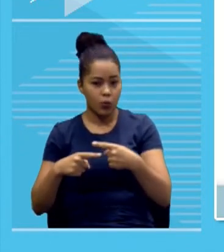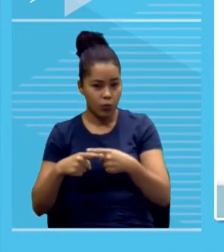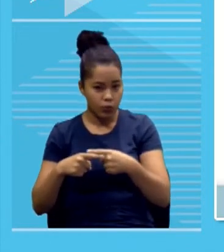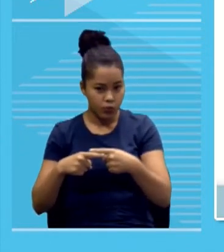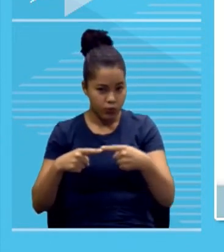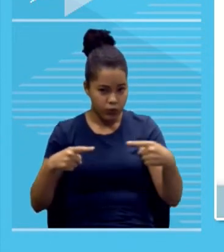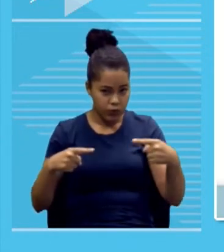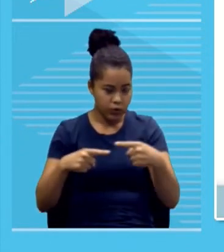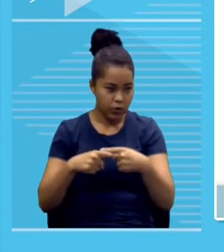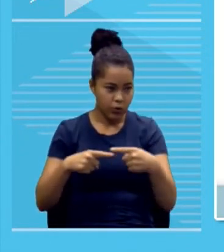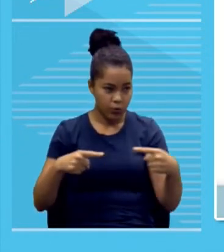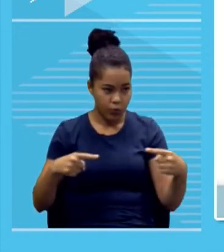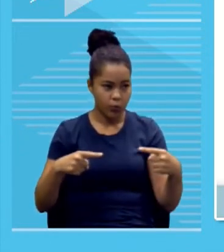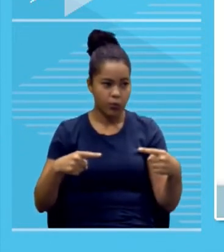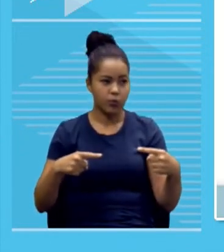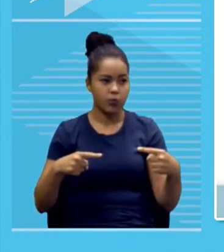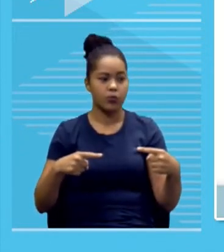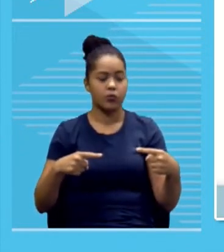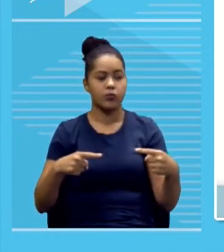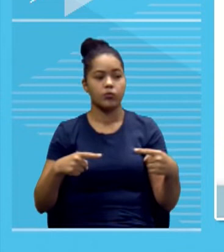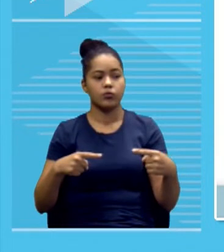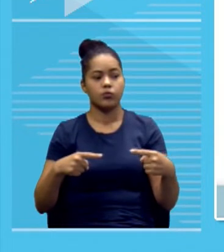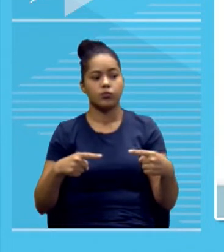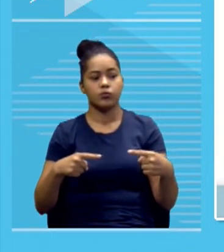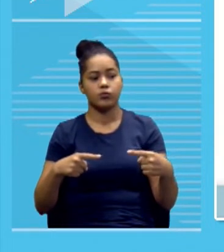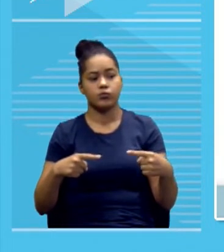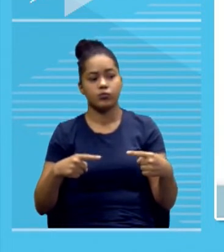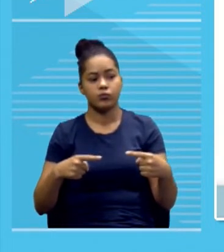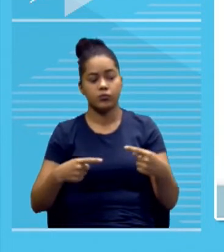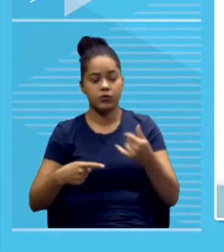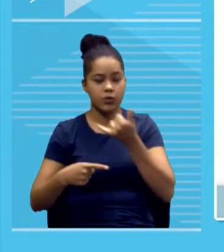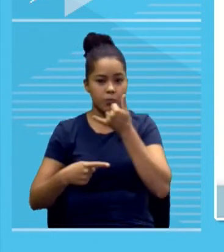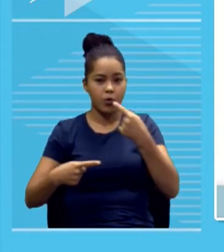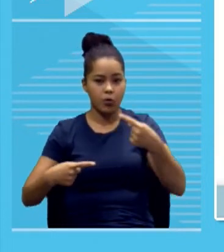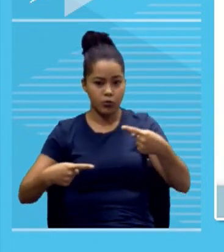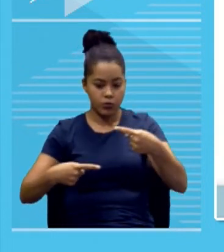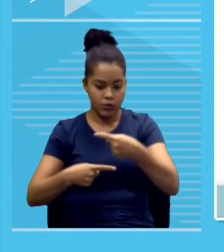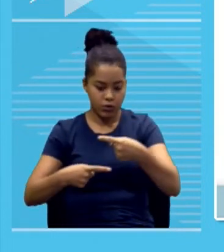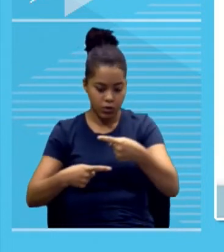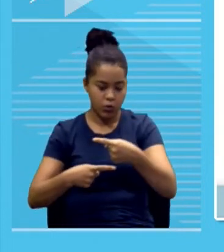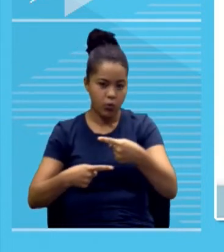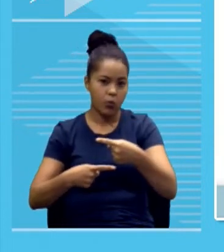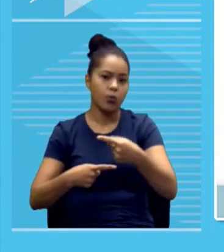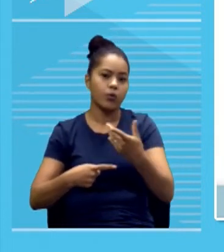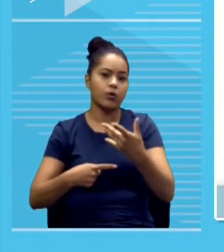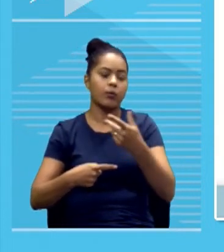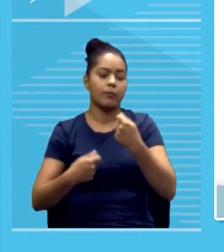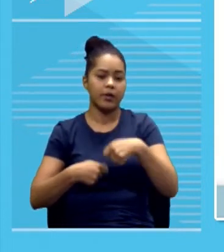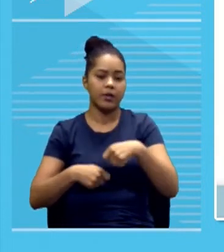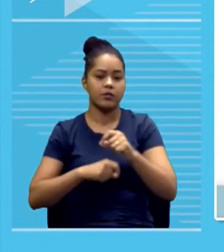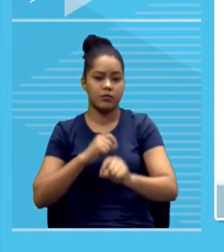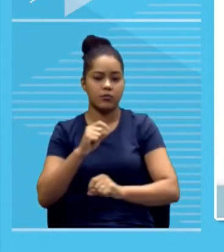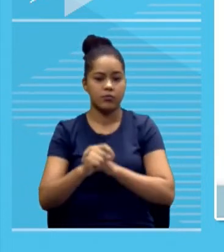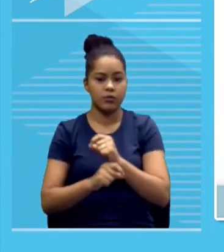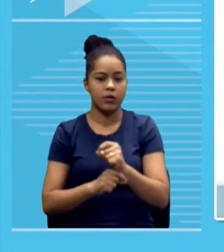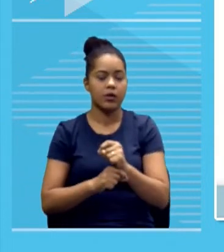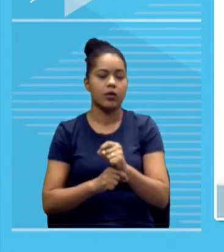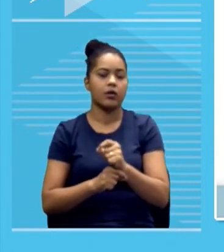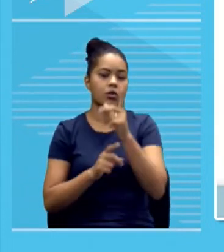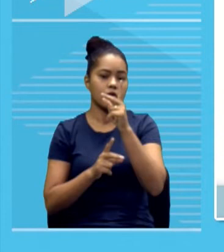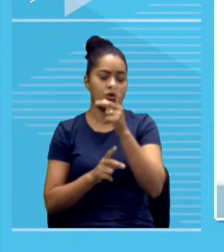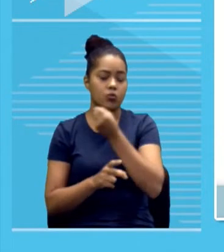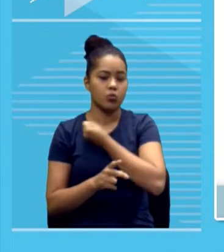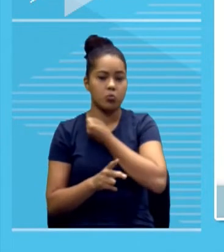tenho que fazer com que a associação, que é o circuito original, e o equivalente tenham o mesmo valor. E é isso que a gente aprende